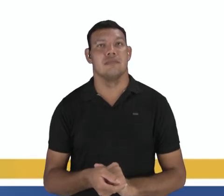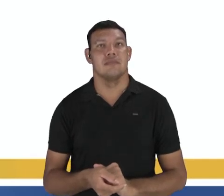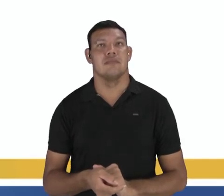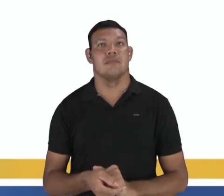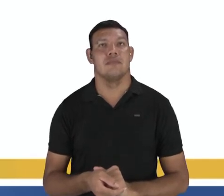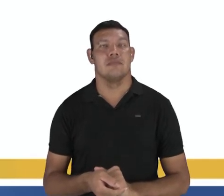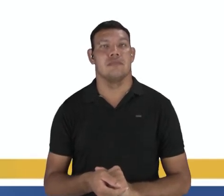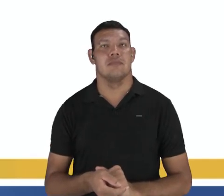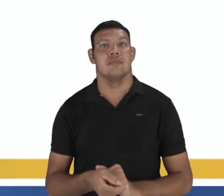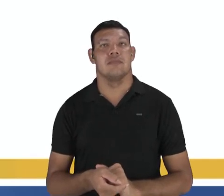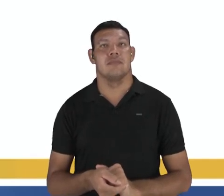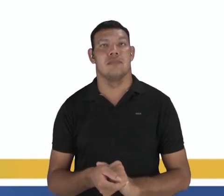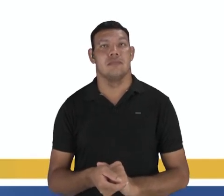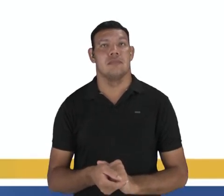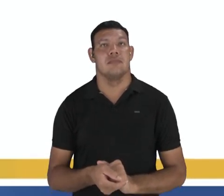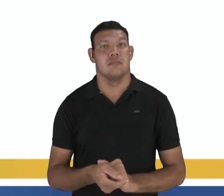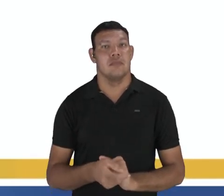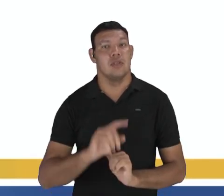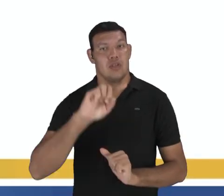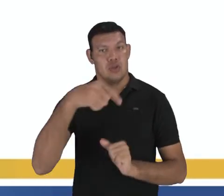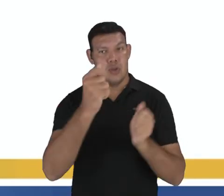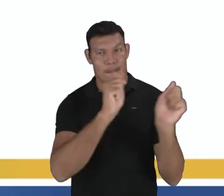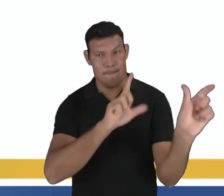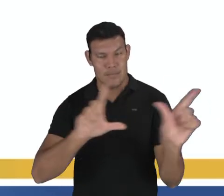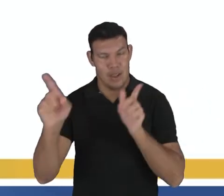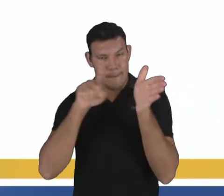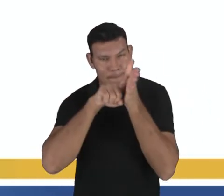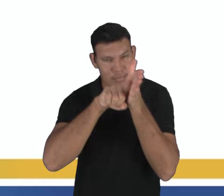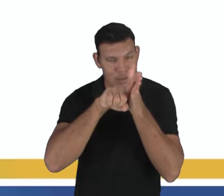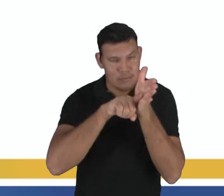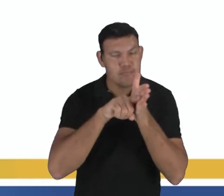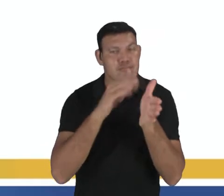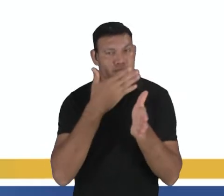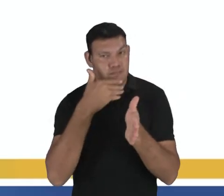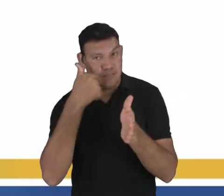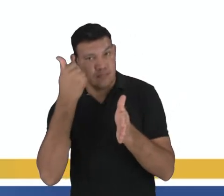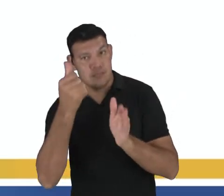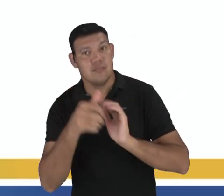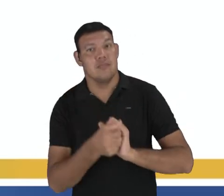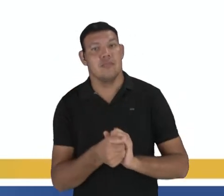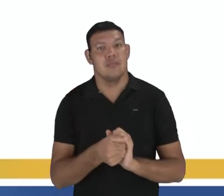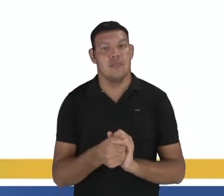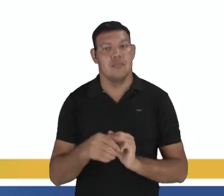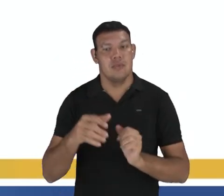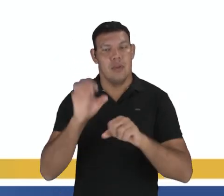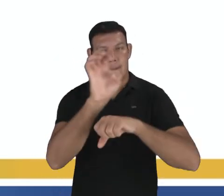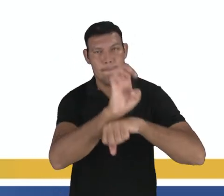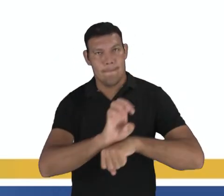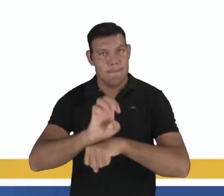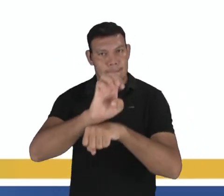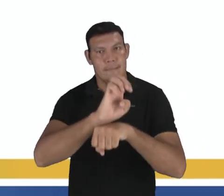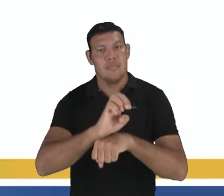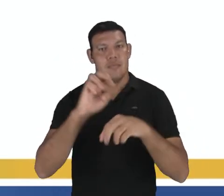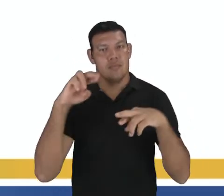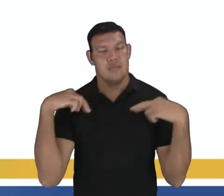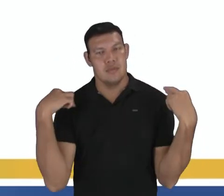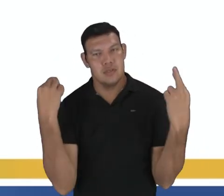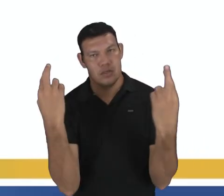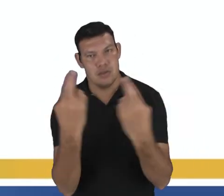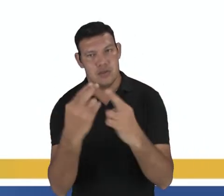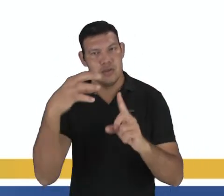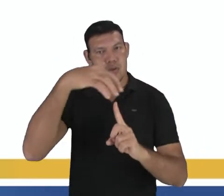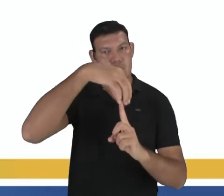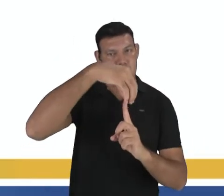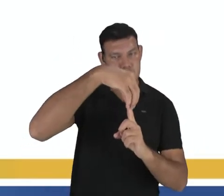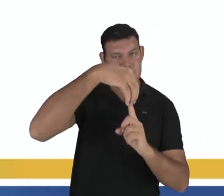essa questão que tem no slide para vocês, depois vocês podem pesquisar um pouquinho melhor a questão dos estados, as questões do rei